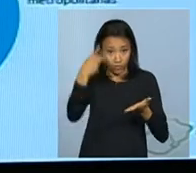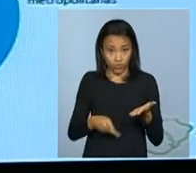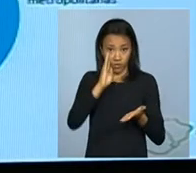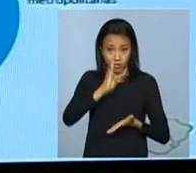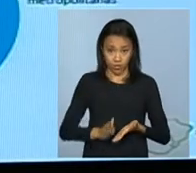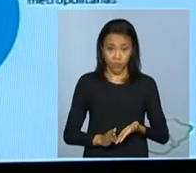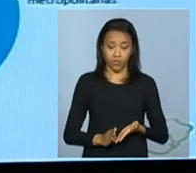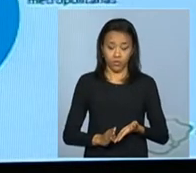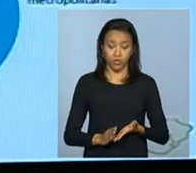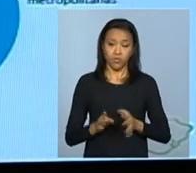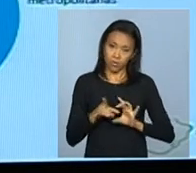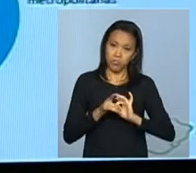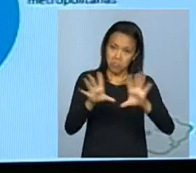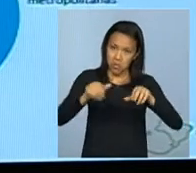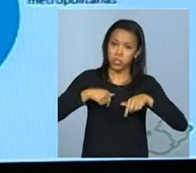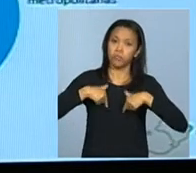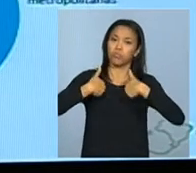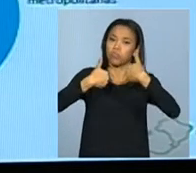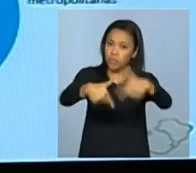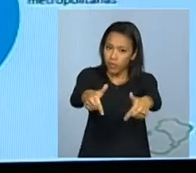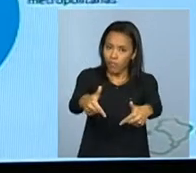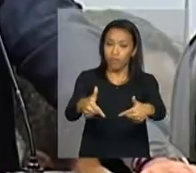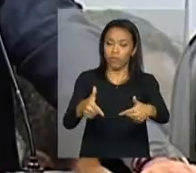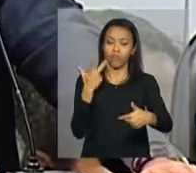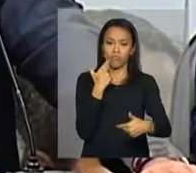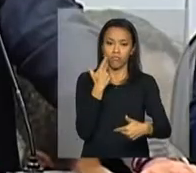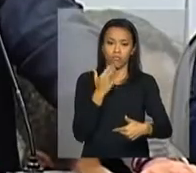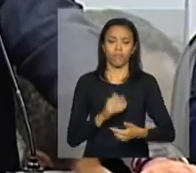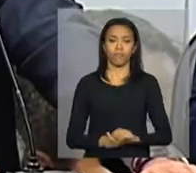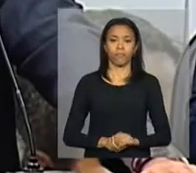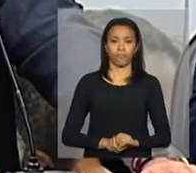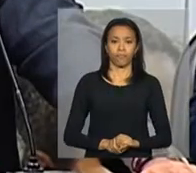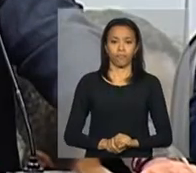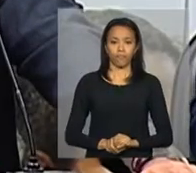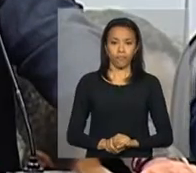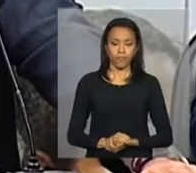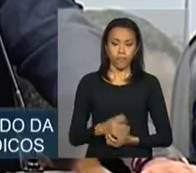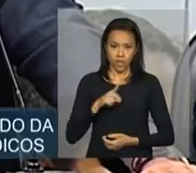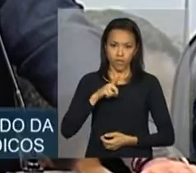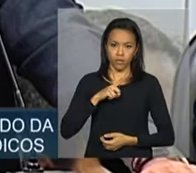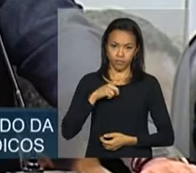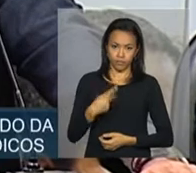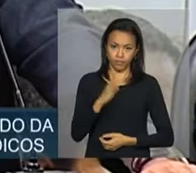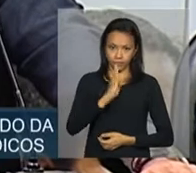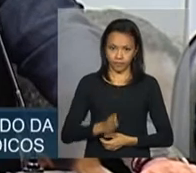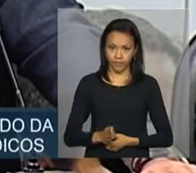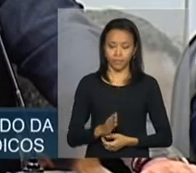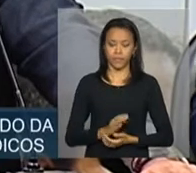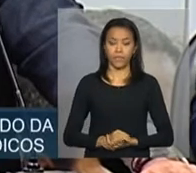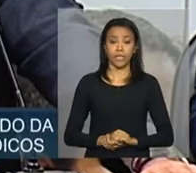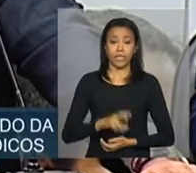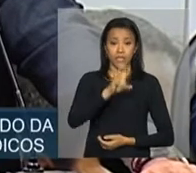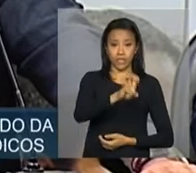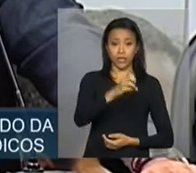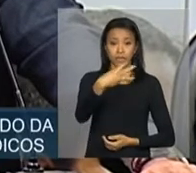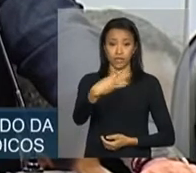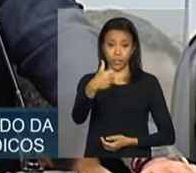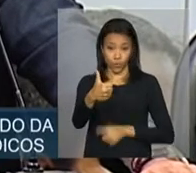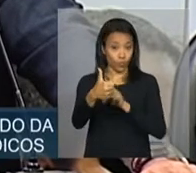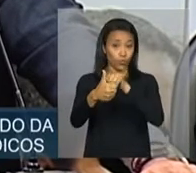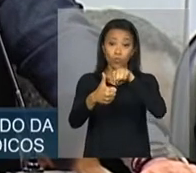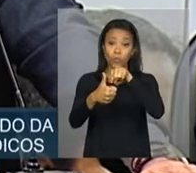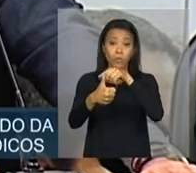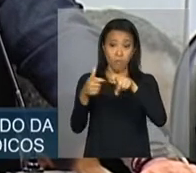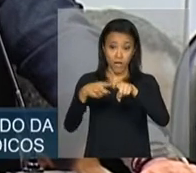desses 1096 brasileiro parece profissionais com registro profissional no Brasil 531